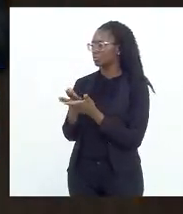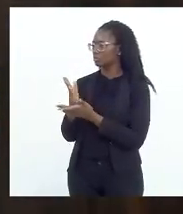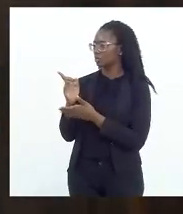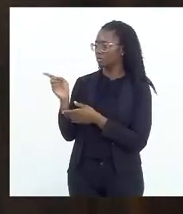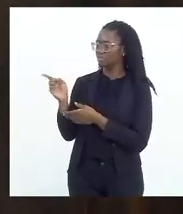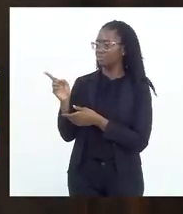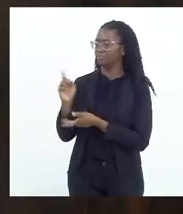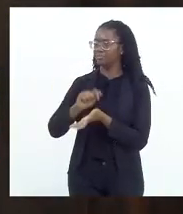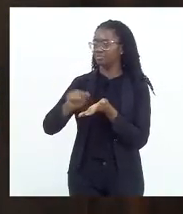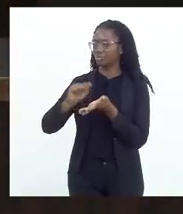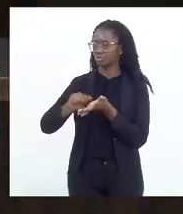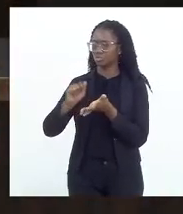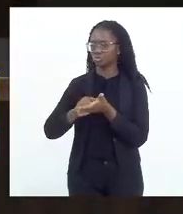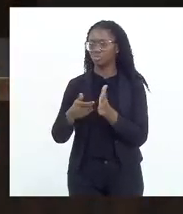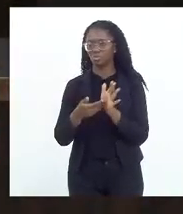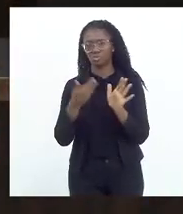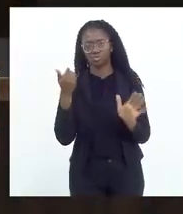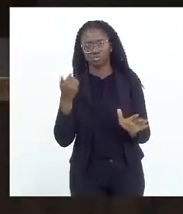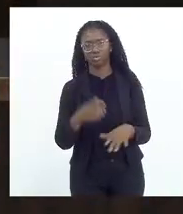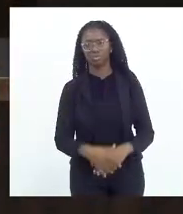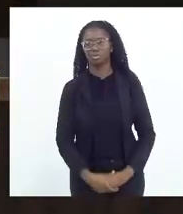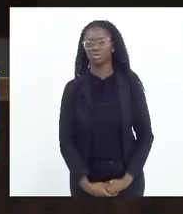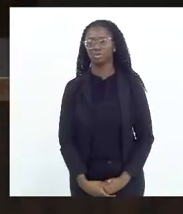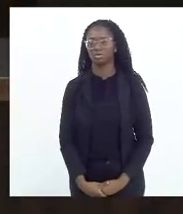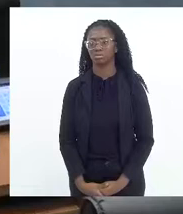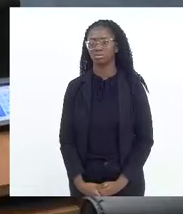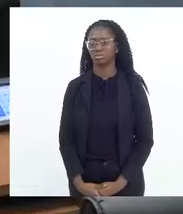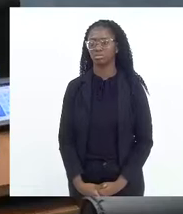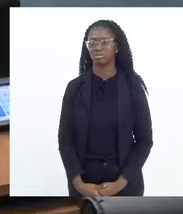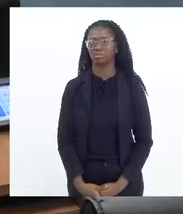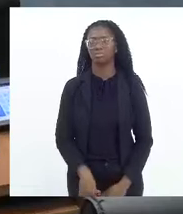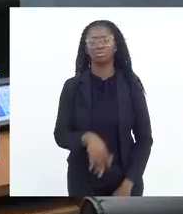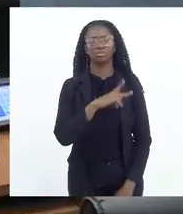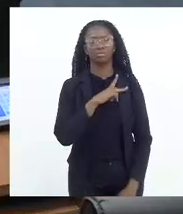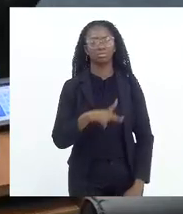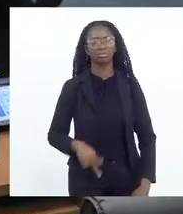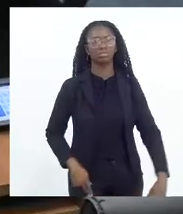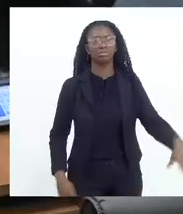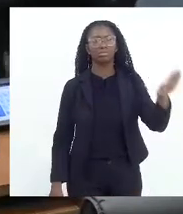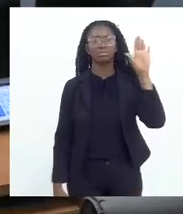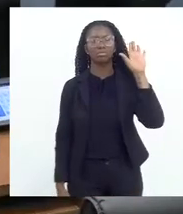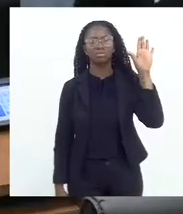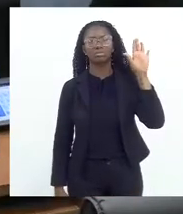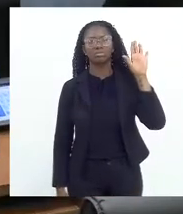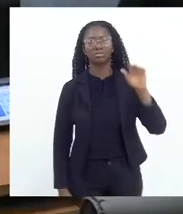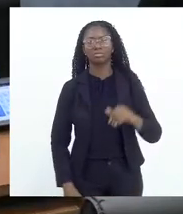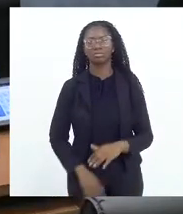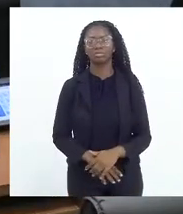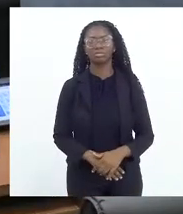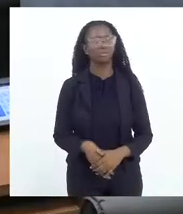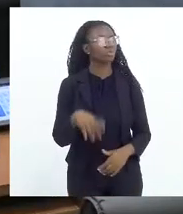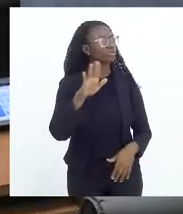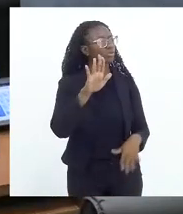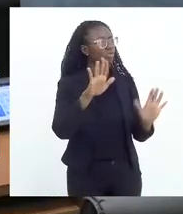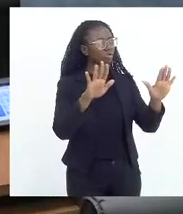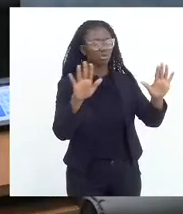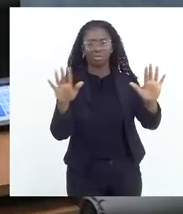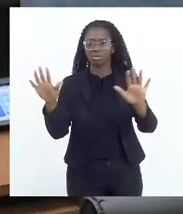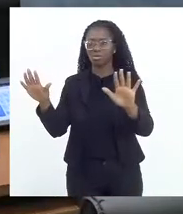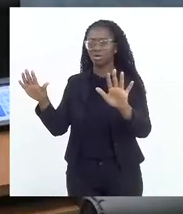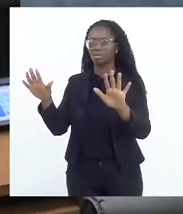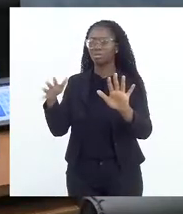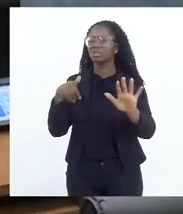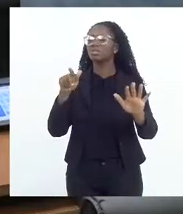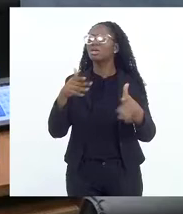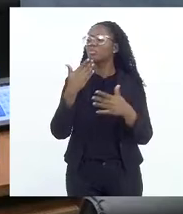então o projeto fica retirado de pauta. Presidente, pela ordem, por favor. Gente, vamos Quem pediu pelo